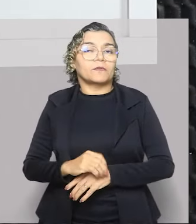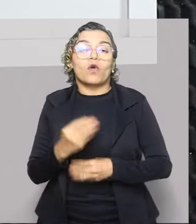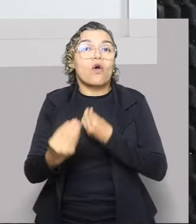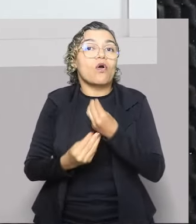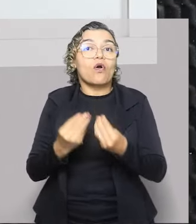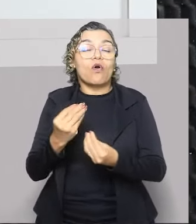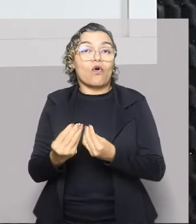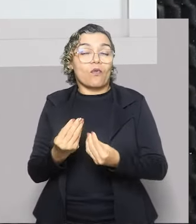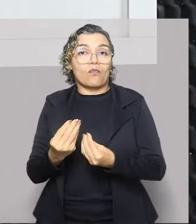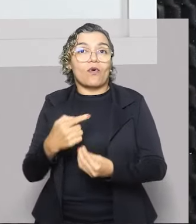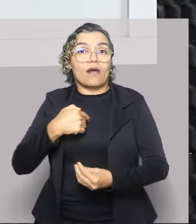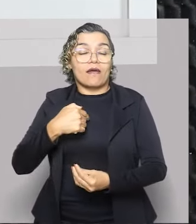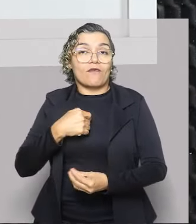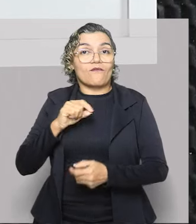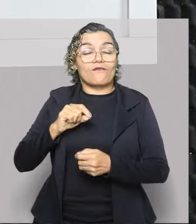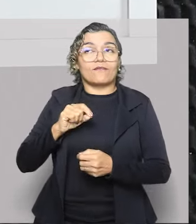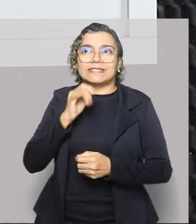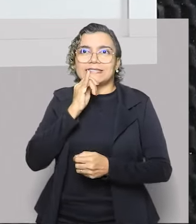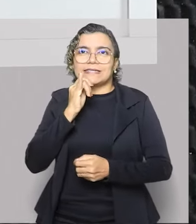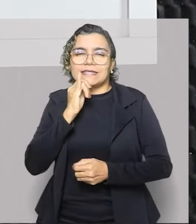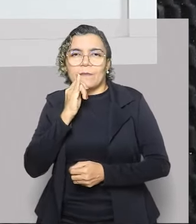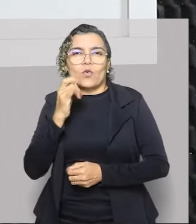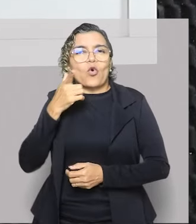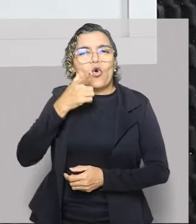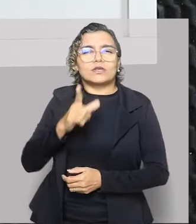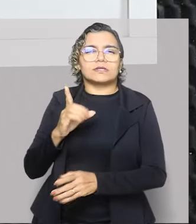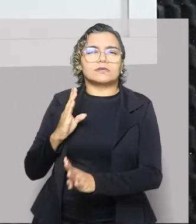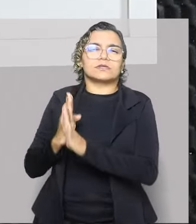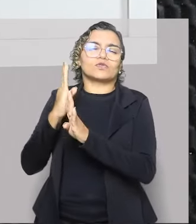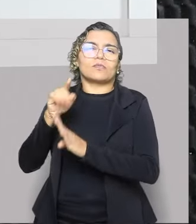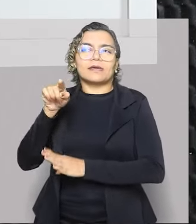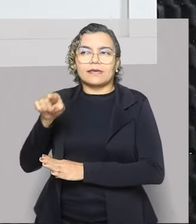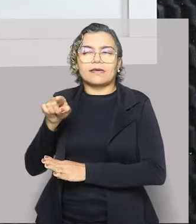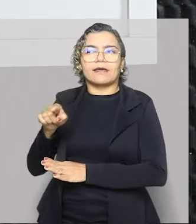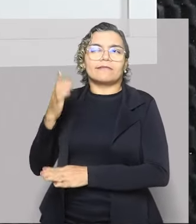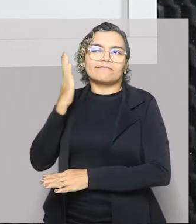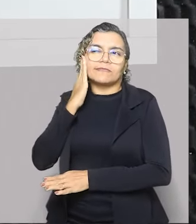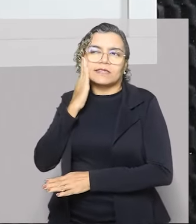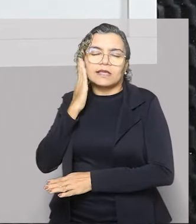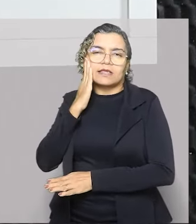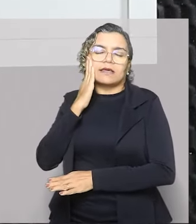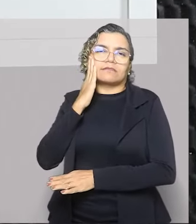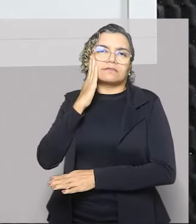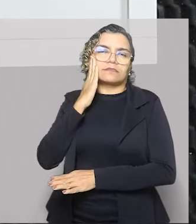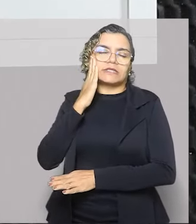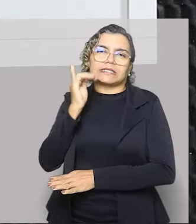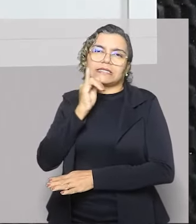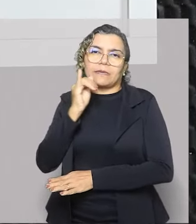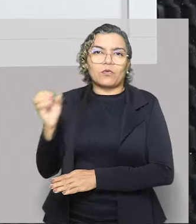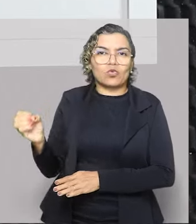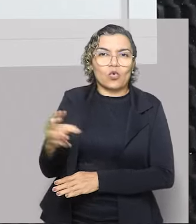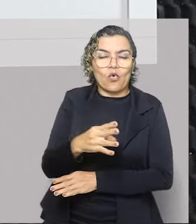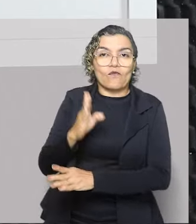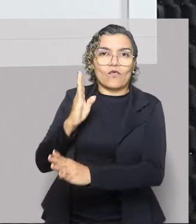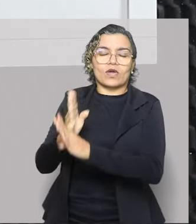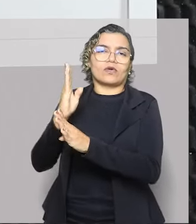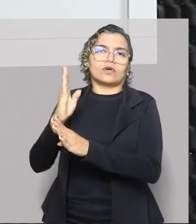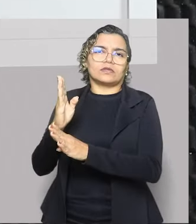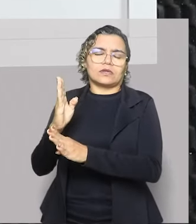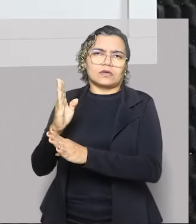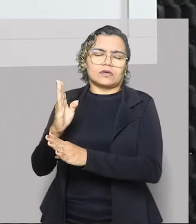faço para descobrir né para concluir que aquele indivíduo que eu encontrei que ele já não pertence né ali a uma